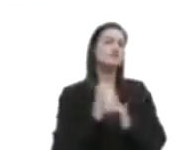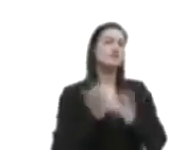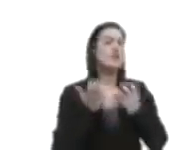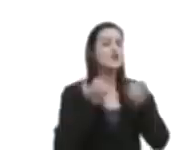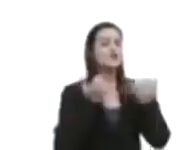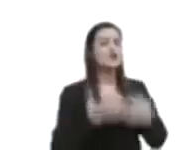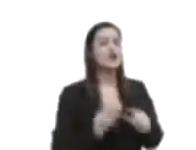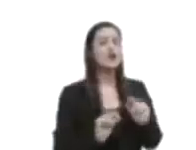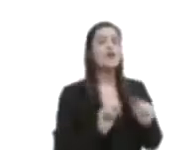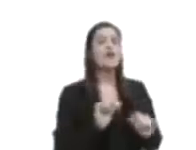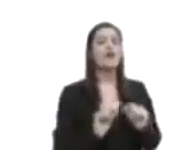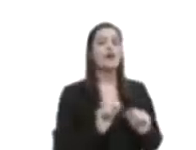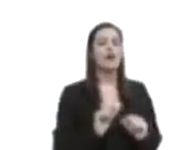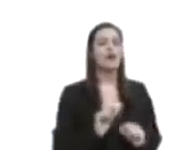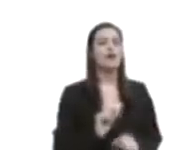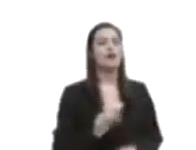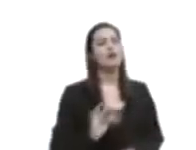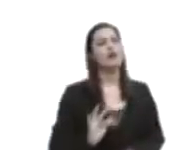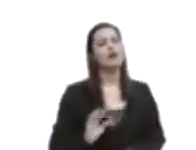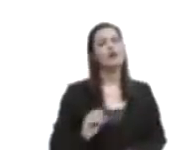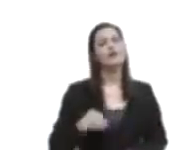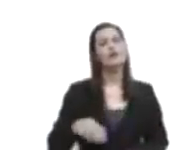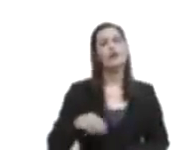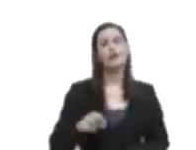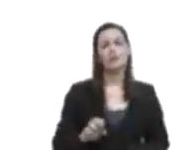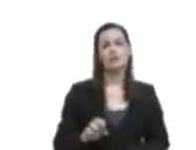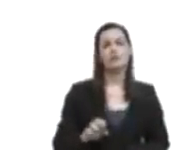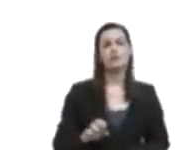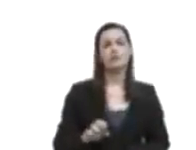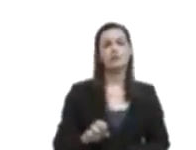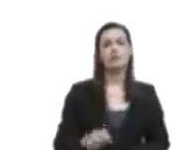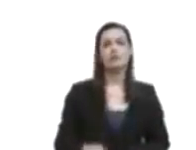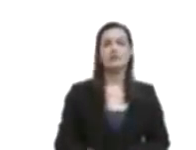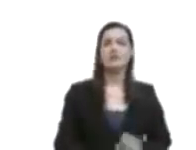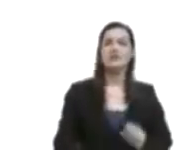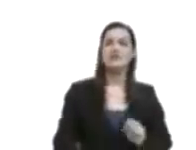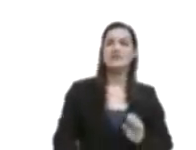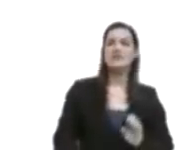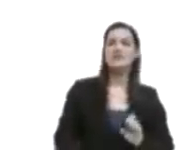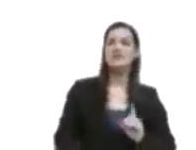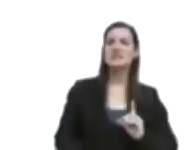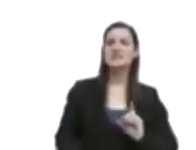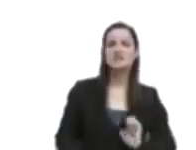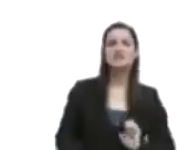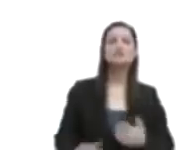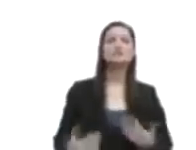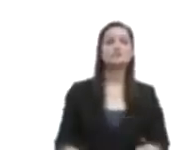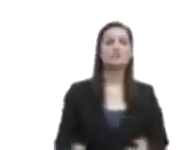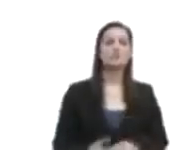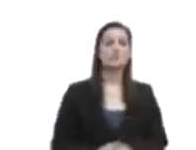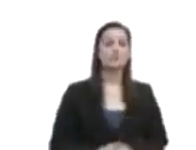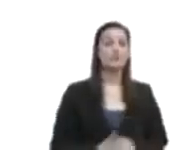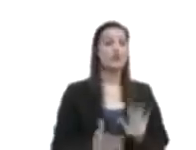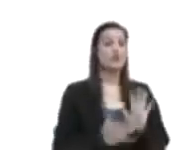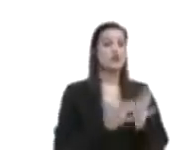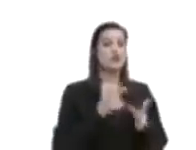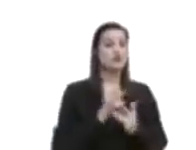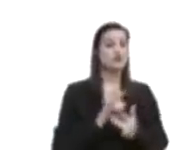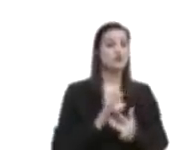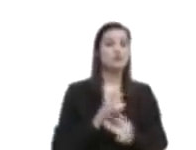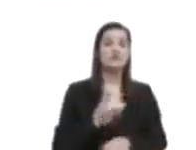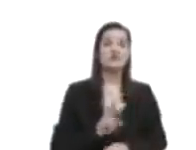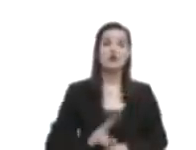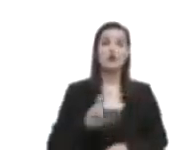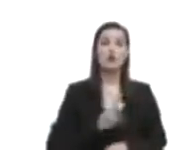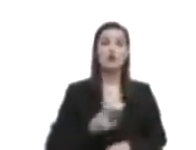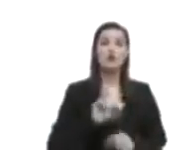Esses termos, fome e sede de justiça. Presta atenção, ao falar de fome e sede, Jesus utilizou uma figura